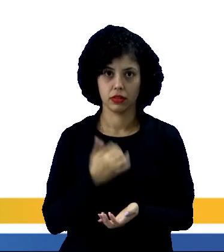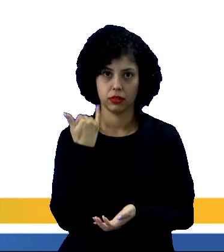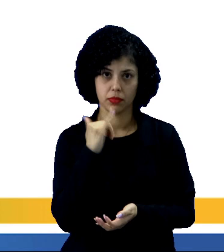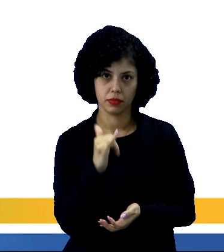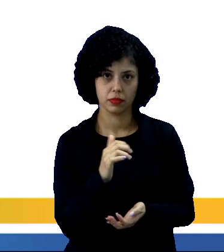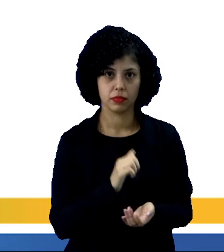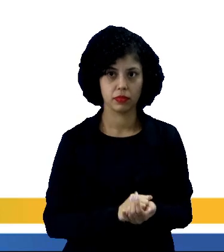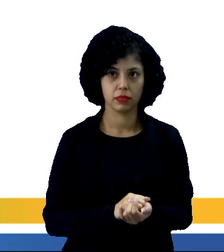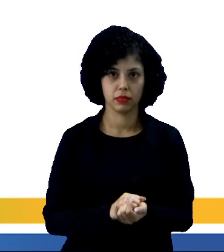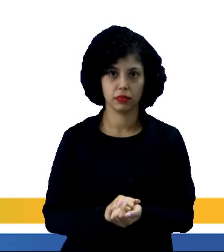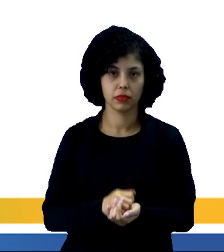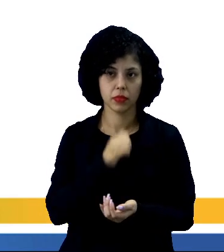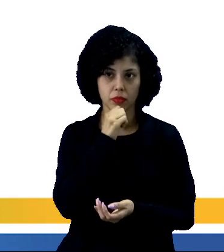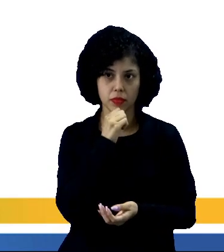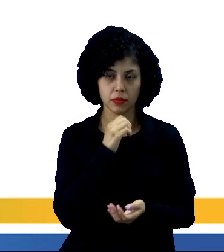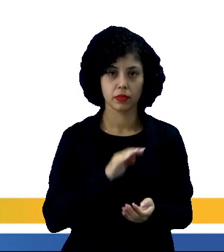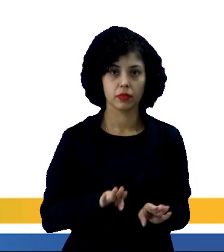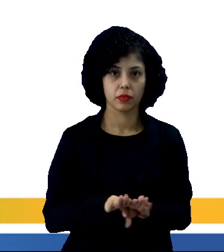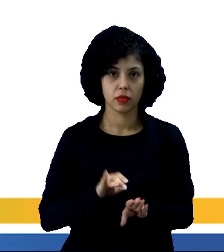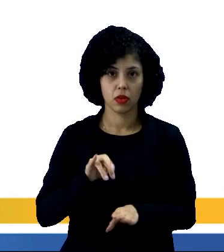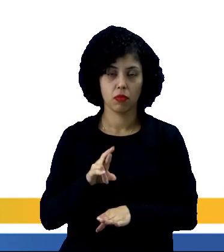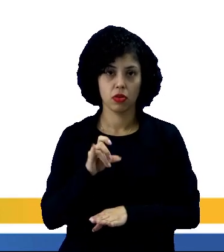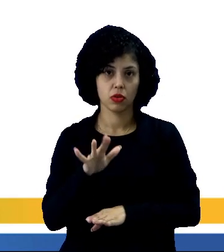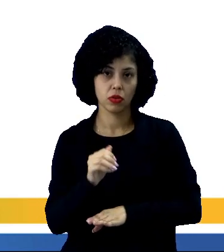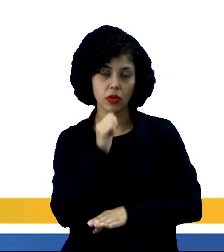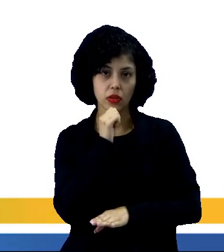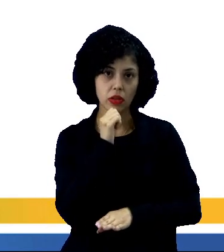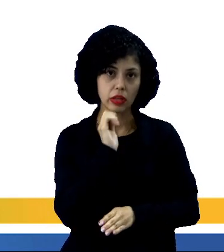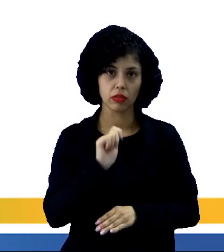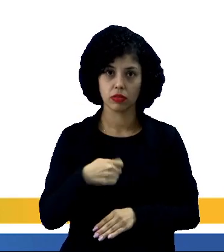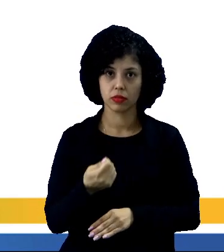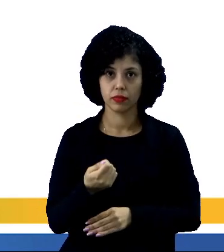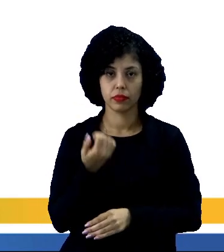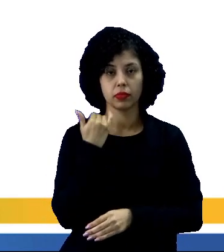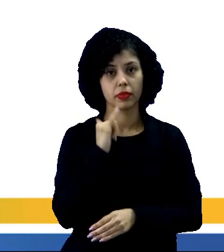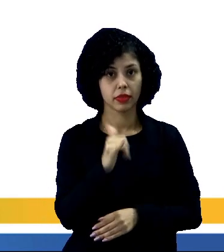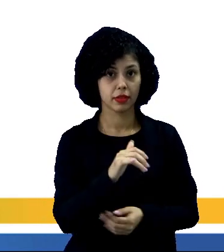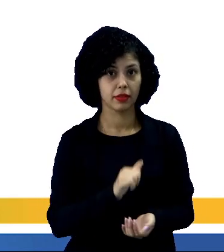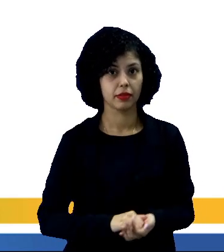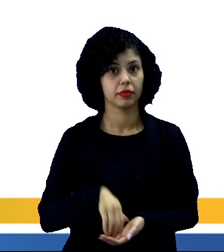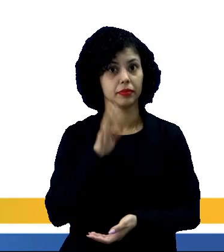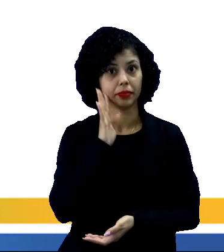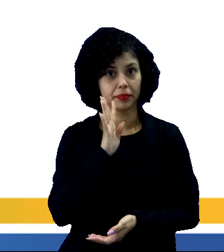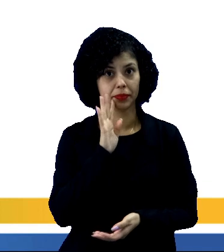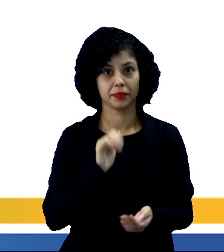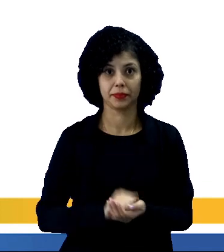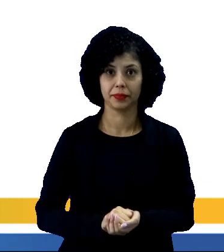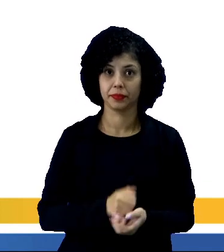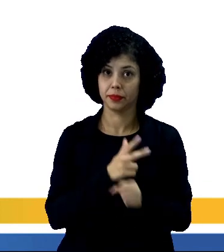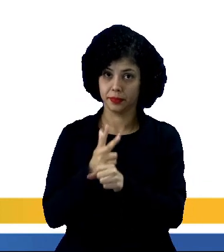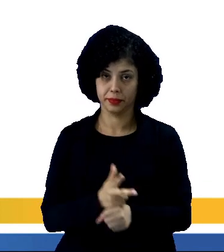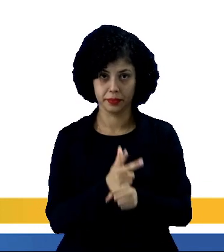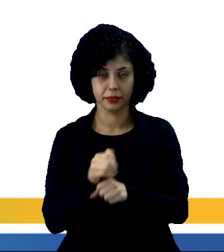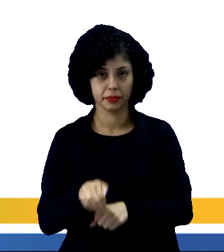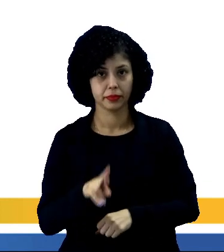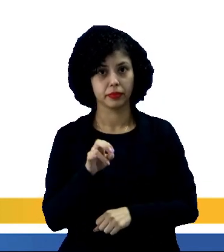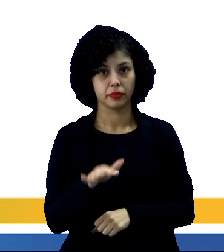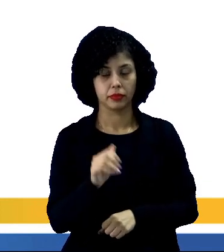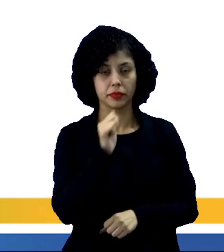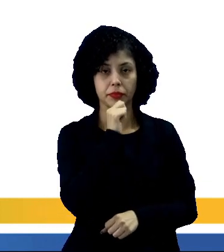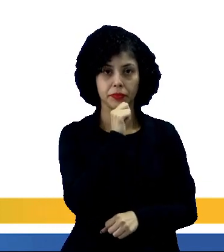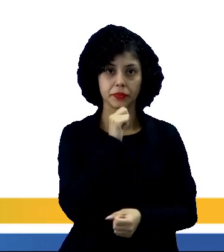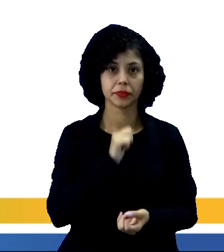eletromagnética, fluxo que modulam em um sinal elétrico. Olha só que loucura a gravação analógica,